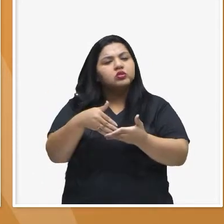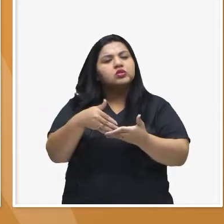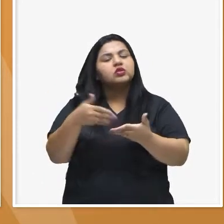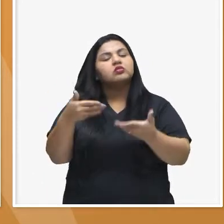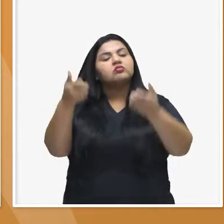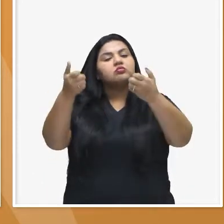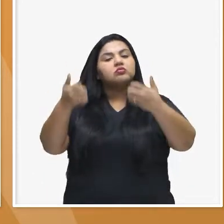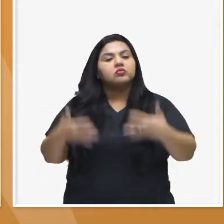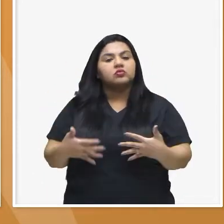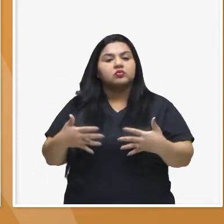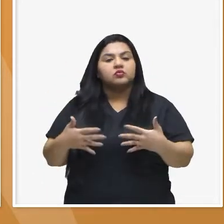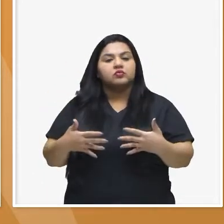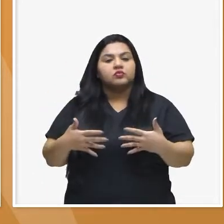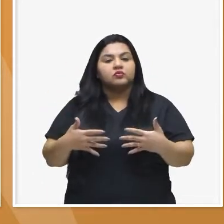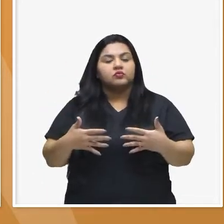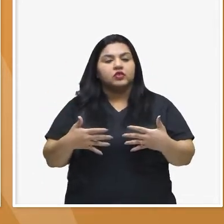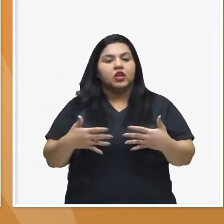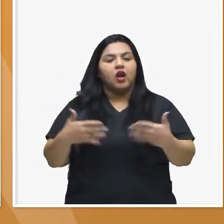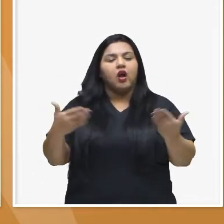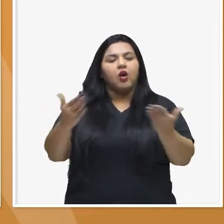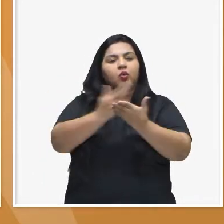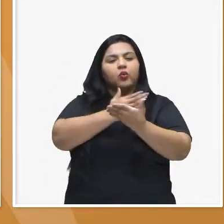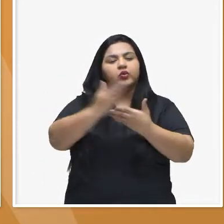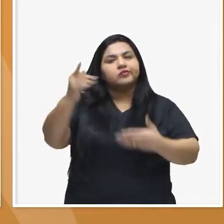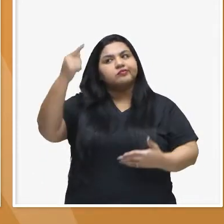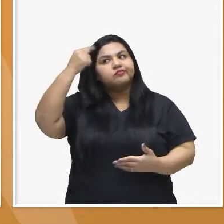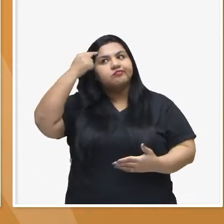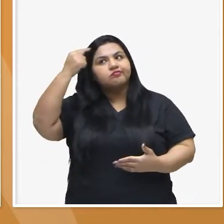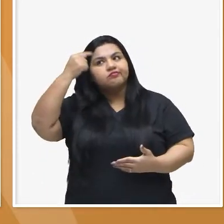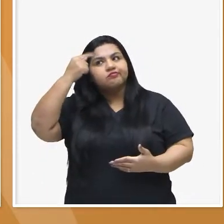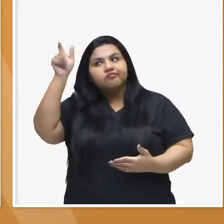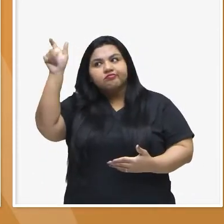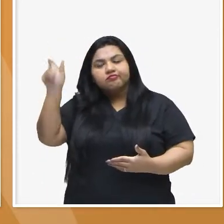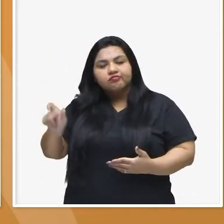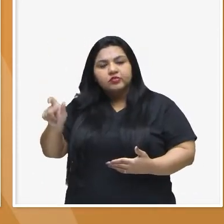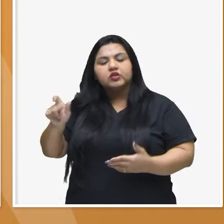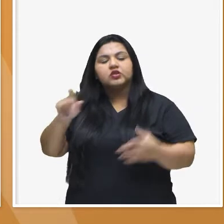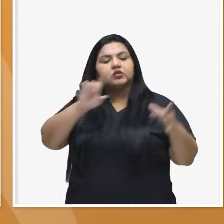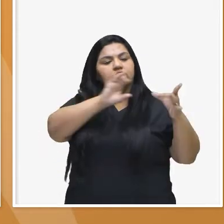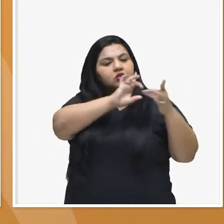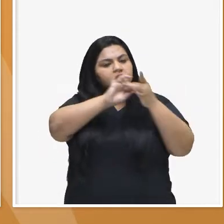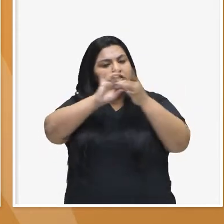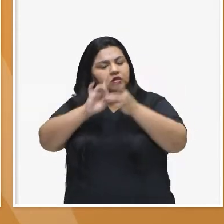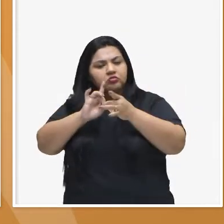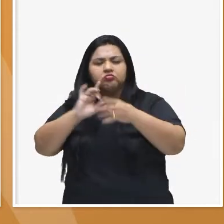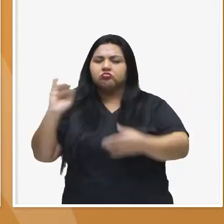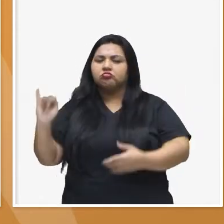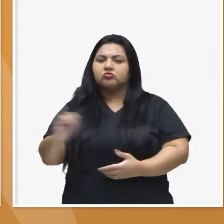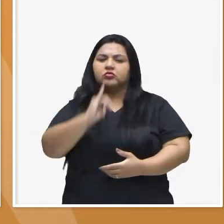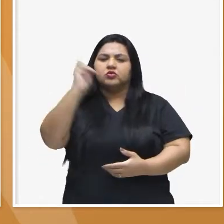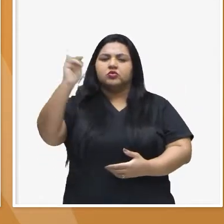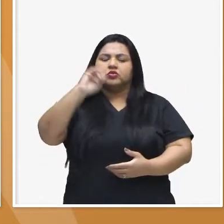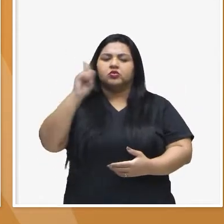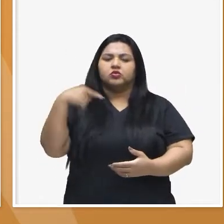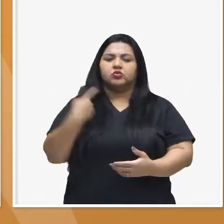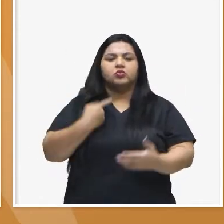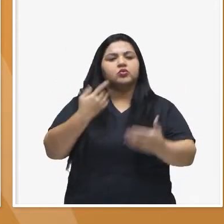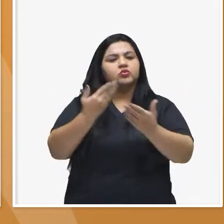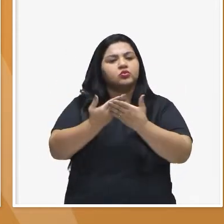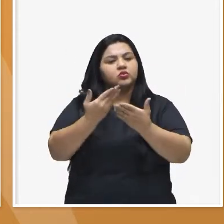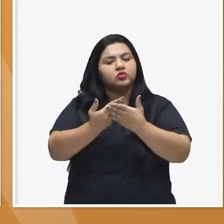aí, de alguns pensadores e correntes do pensamento que são fundamentais para o nosso estudo, para a